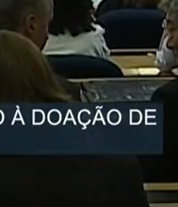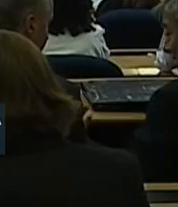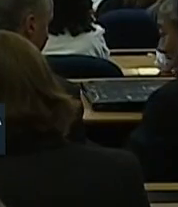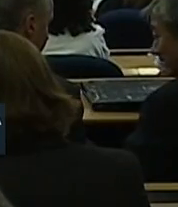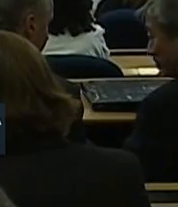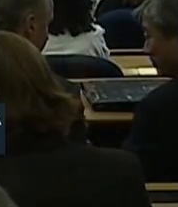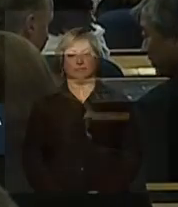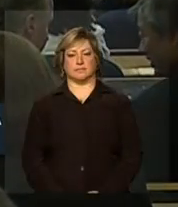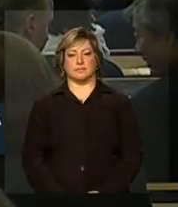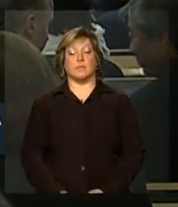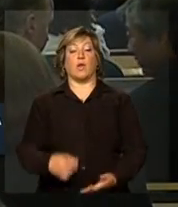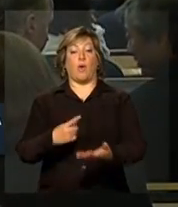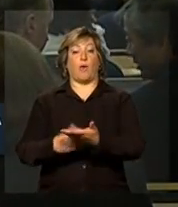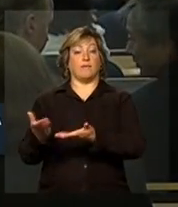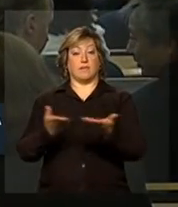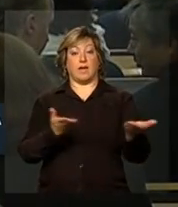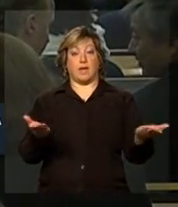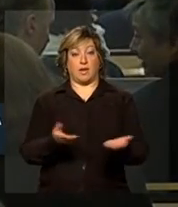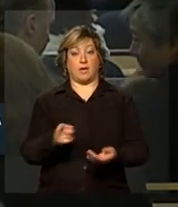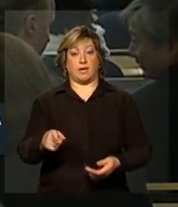Convidamos o ator José de Abreu